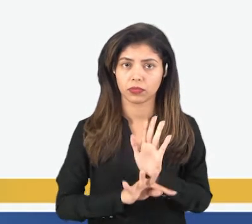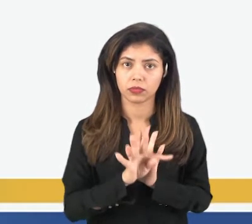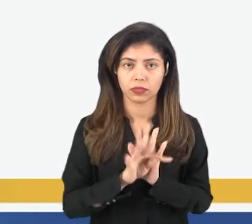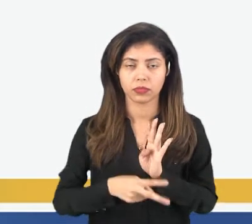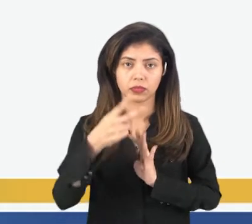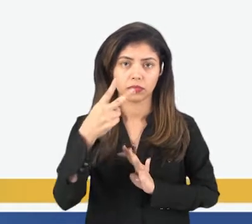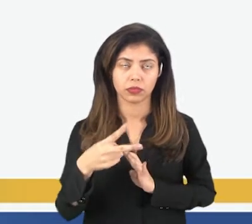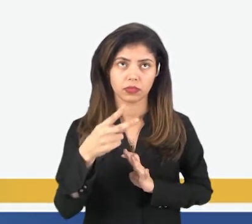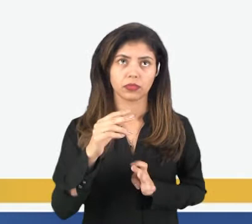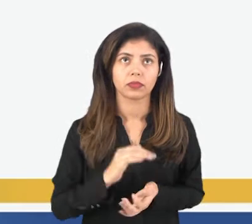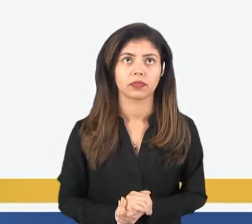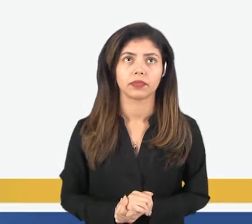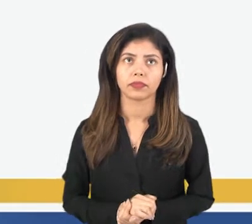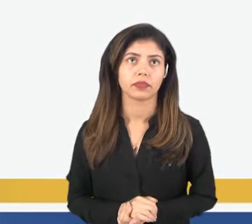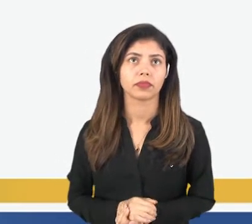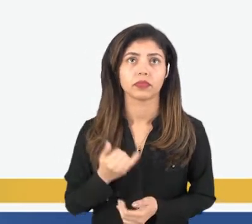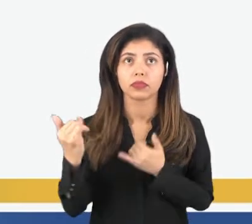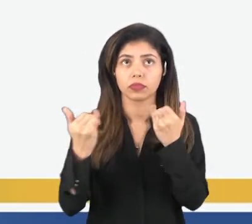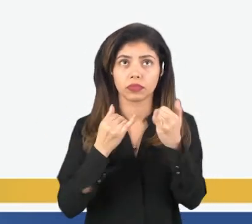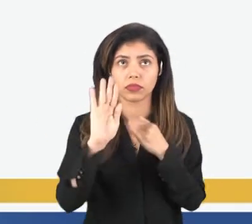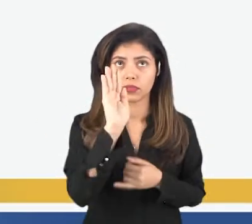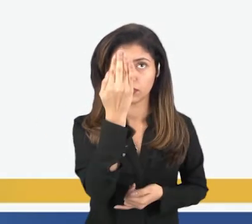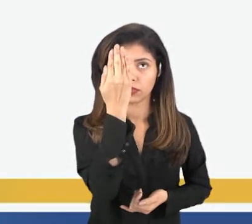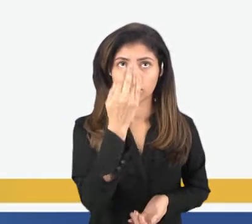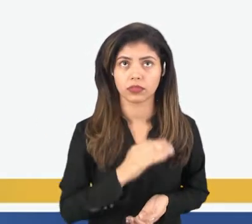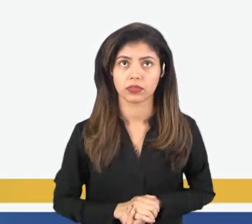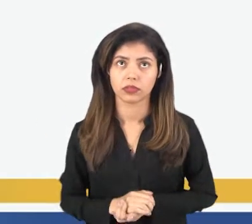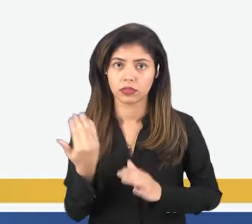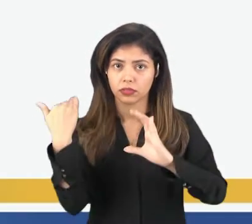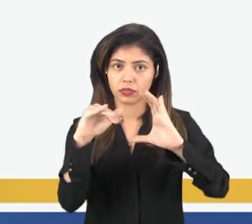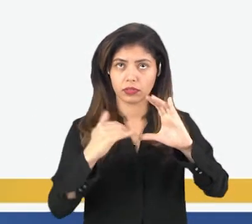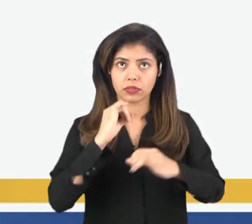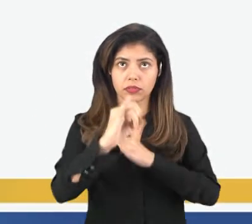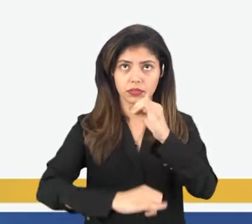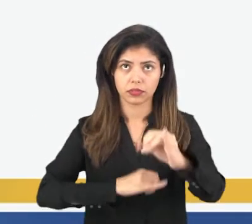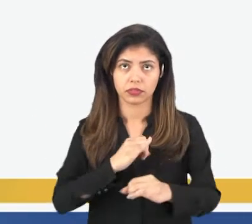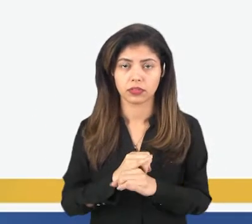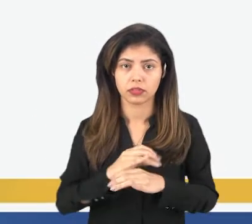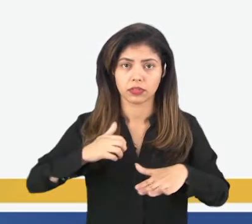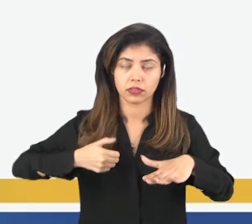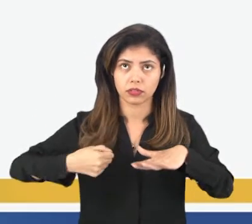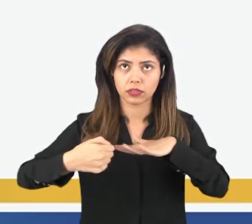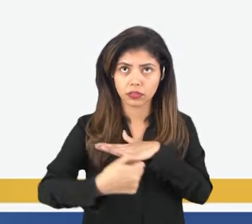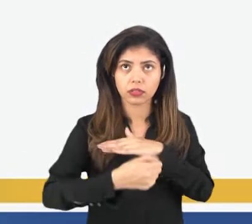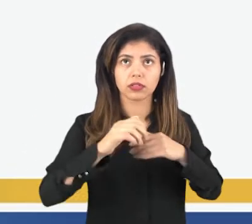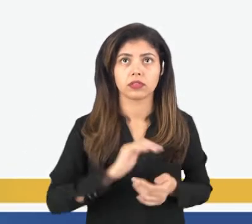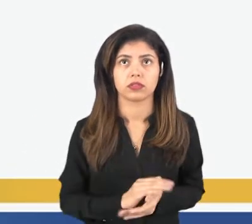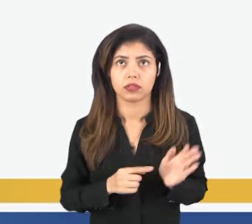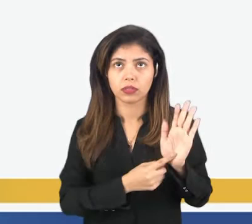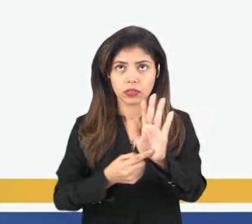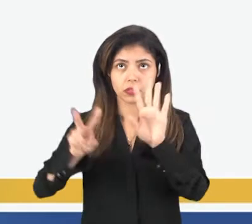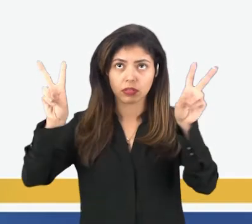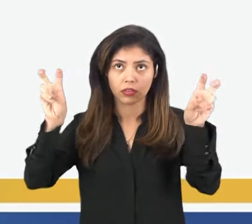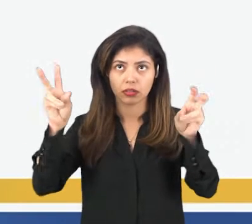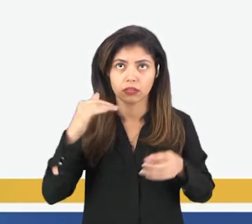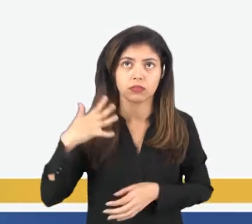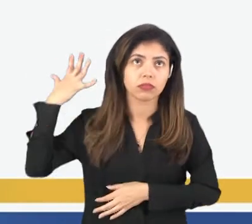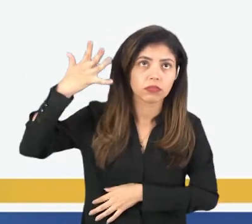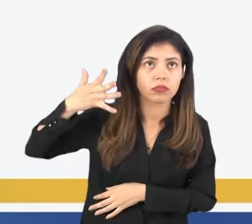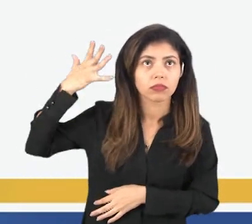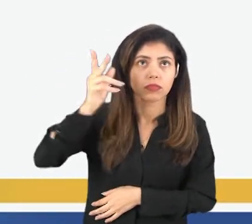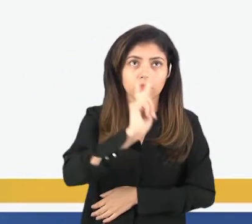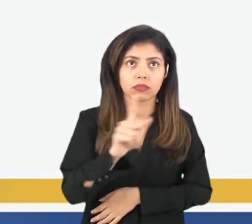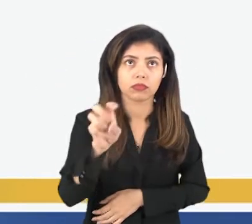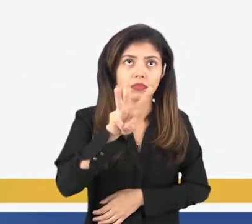Texto 2, olha só. As notícias falsas divulgadas pela internet, né, as fake news, foram tema da